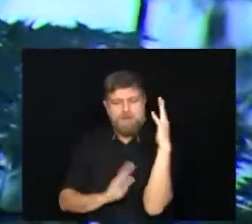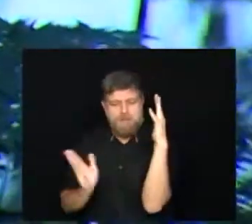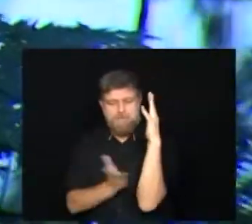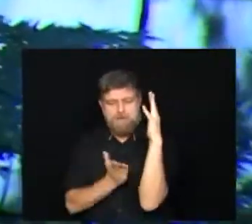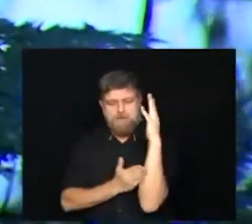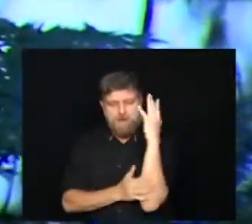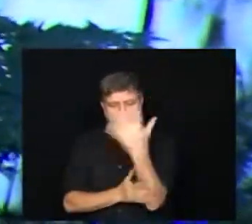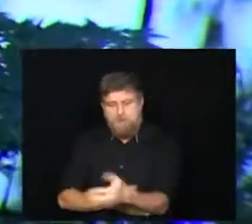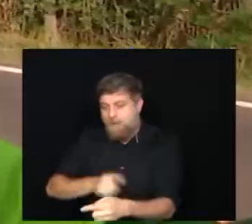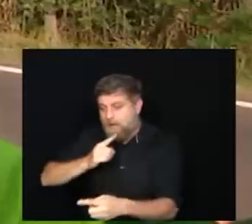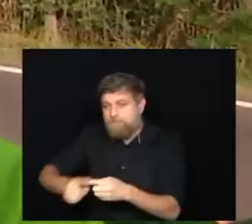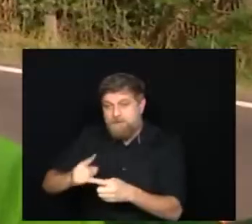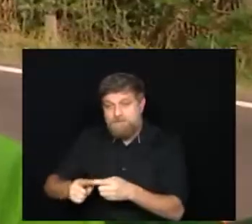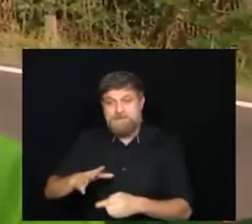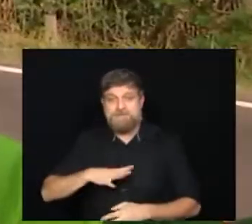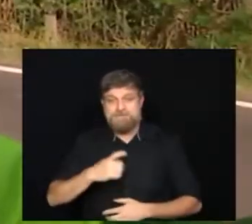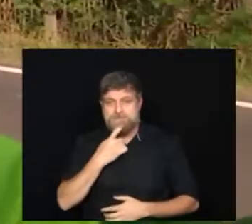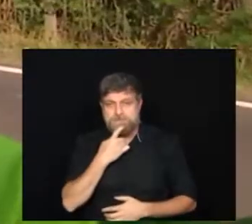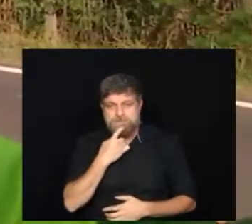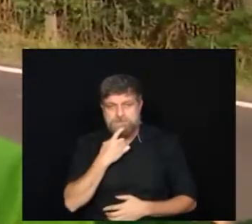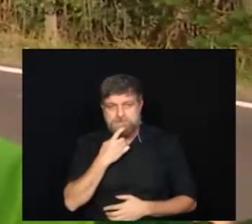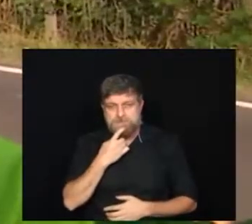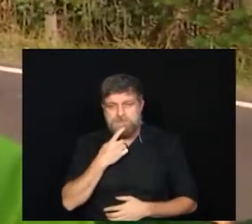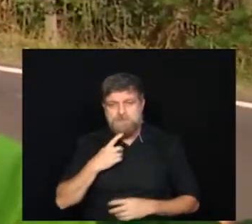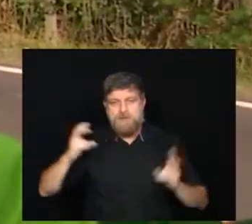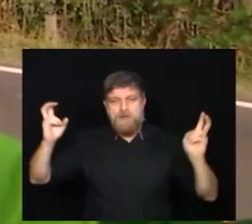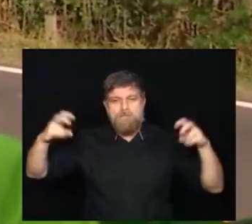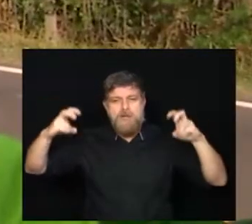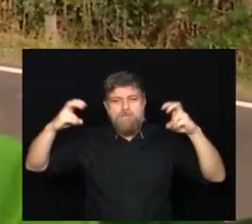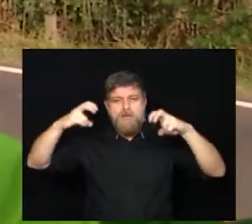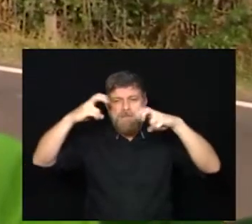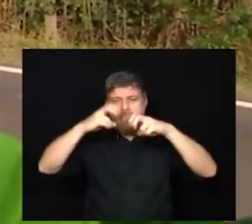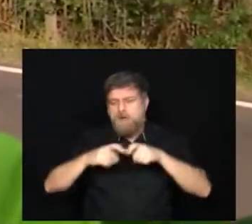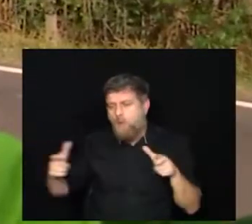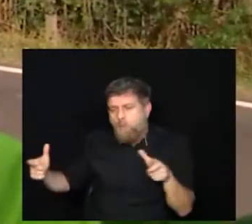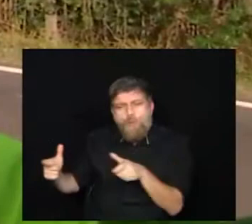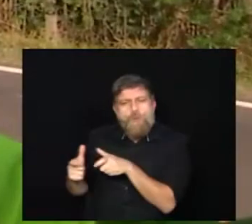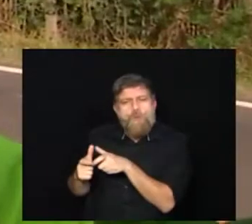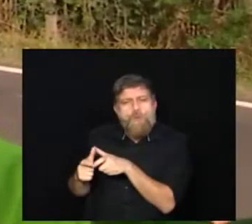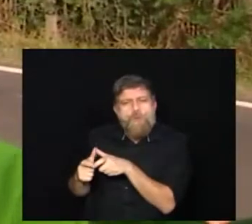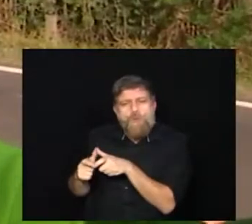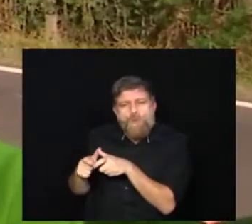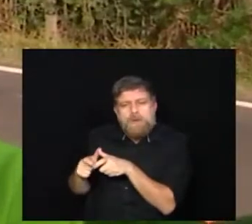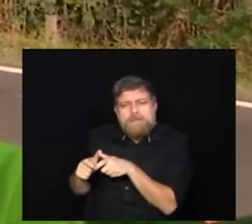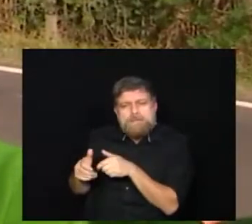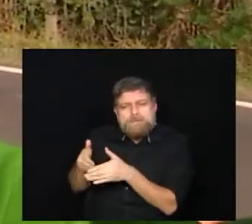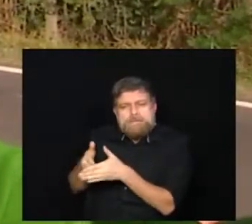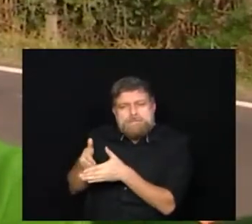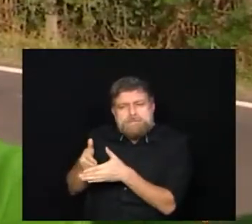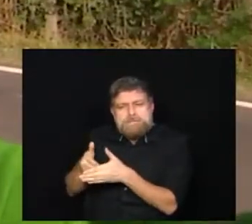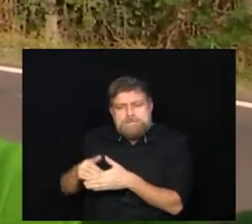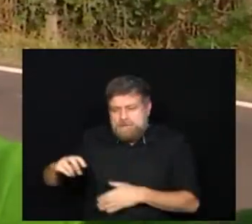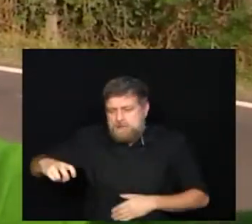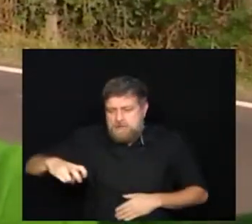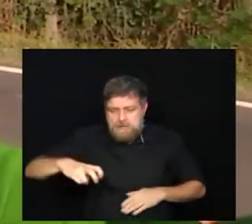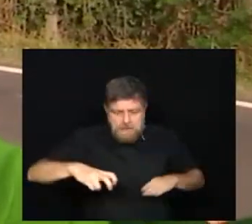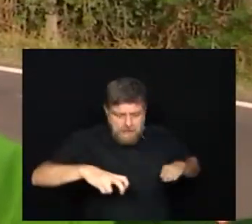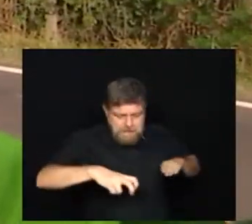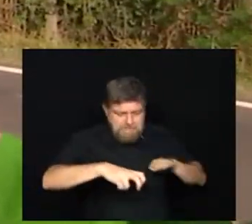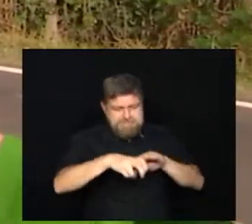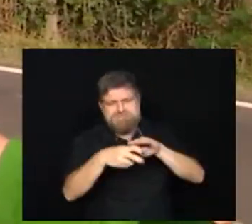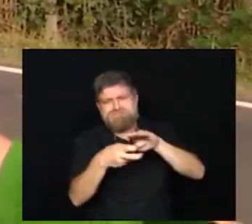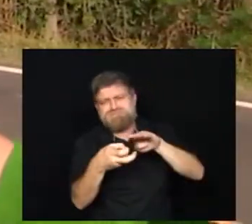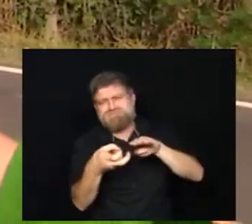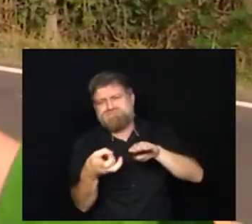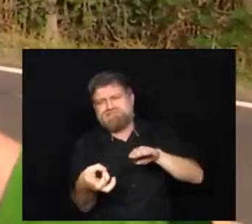ambiental na região de Campinas. Os animais estão ficando cada vez mais sem espaço e atropelamentos, né,